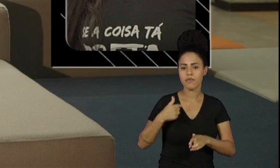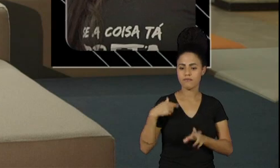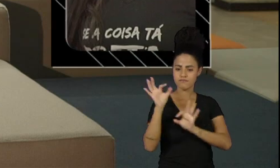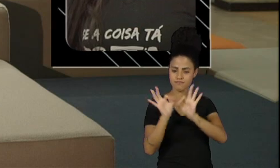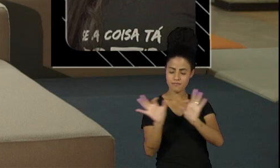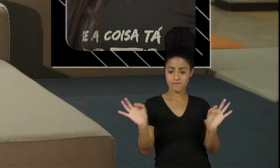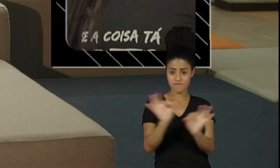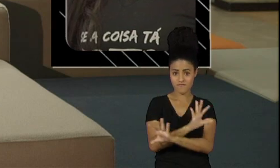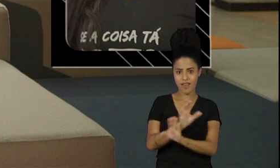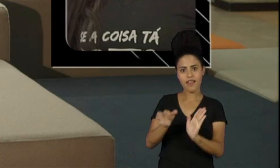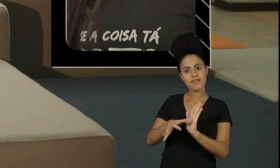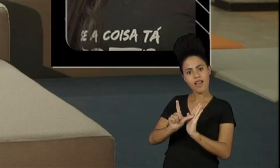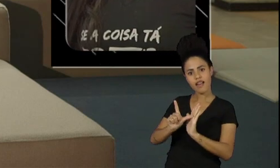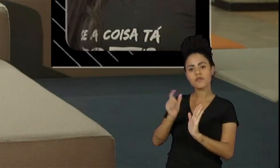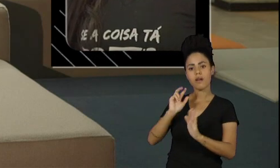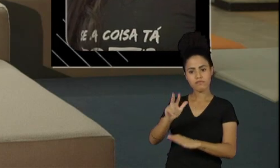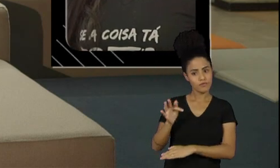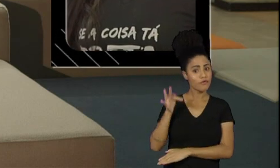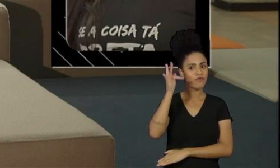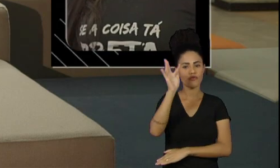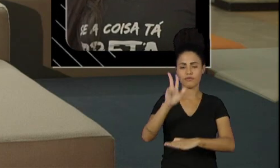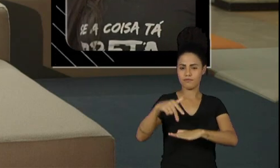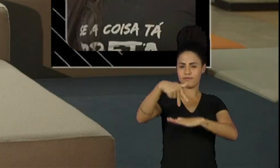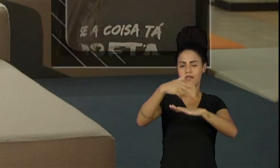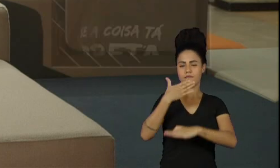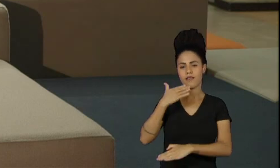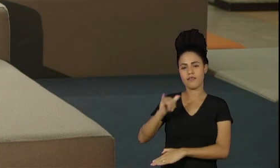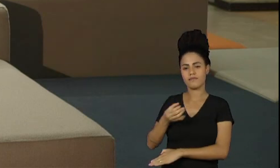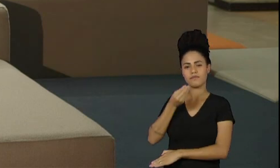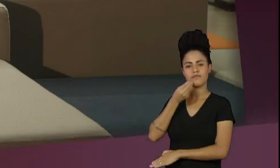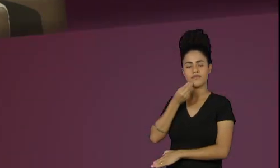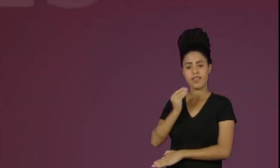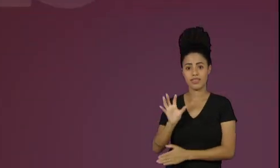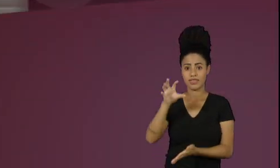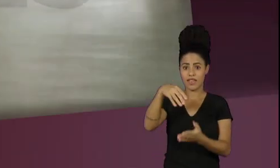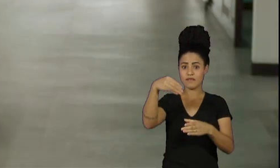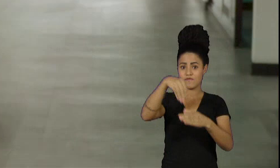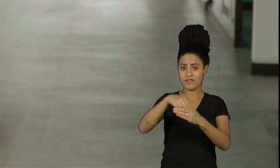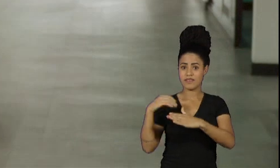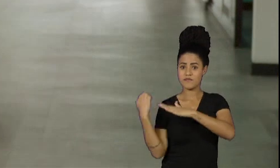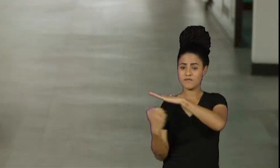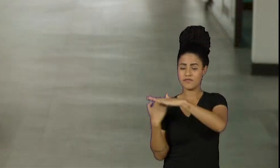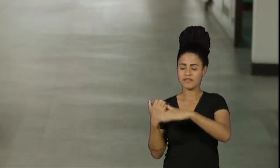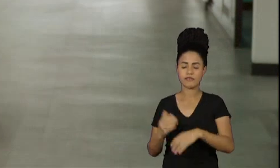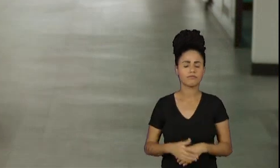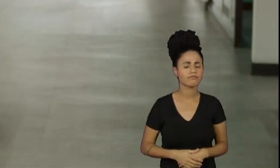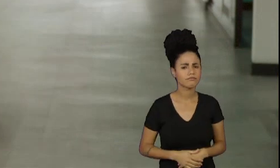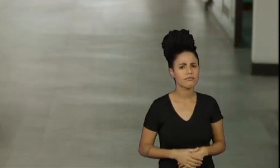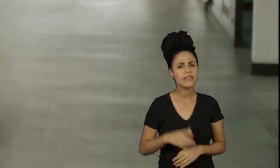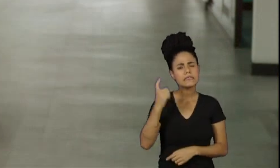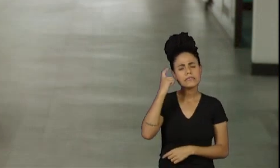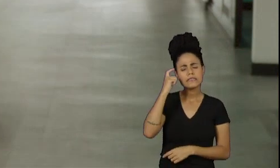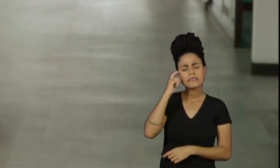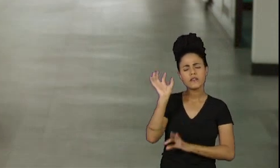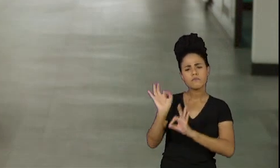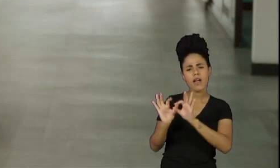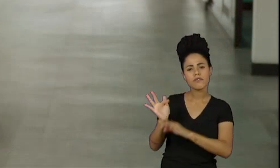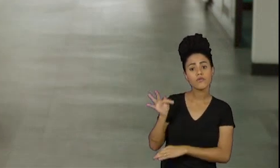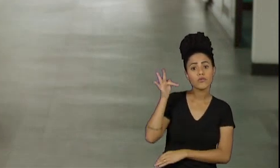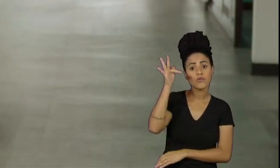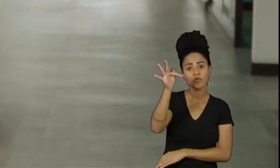preparando para conseguir outras oportunidades dentro da companhia. Pensando futuramente dentro do programa de